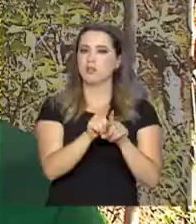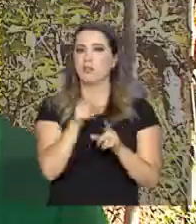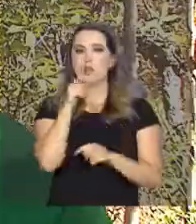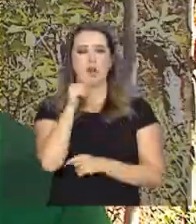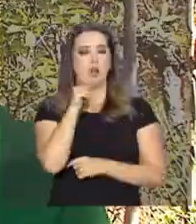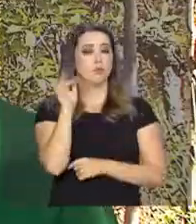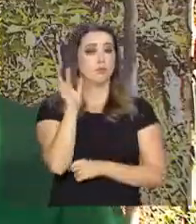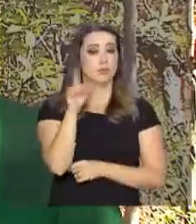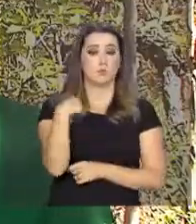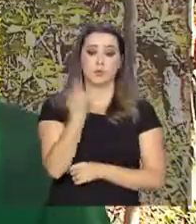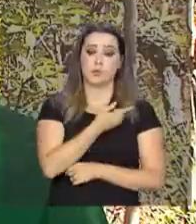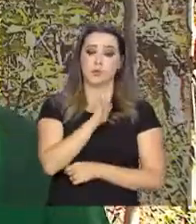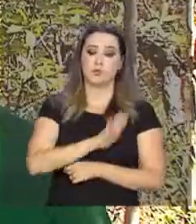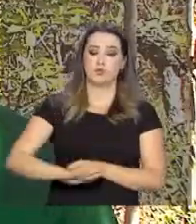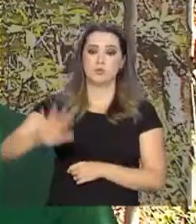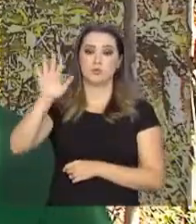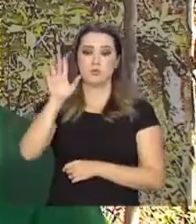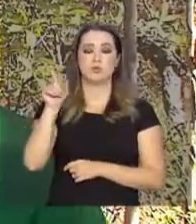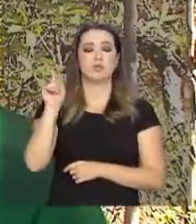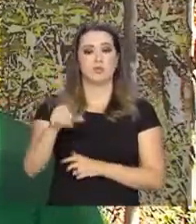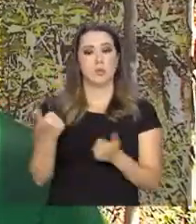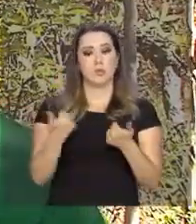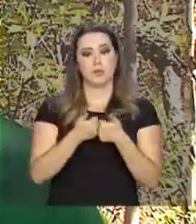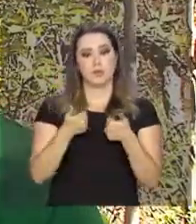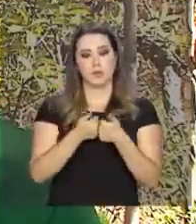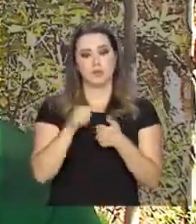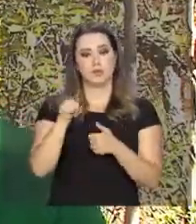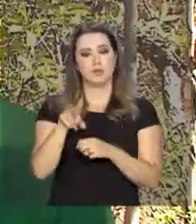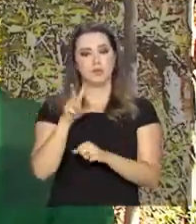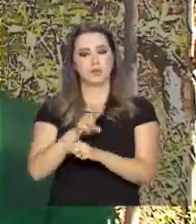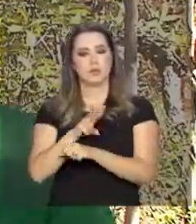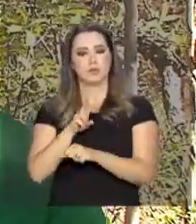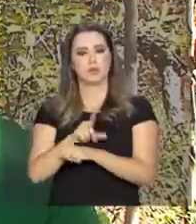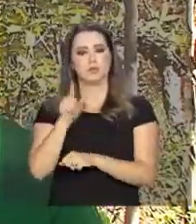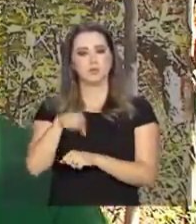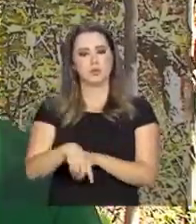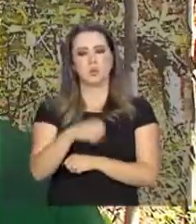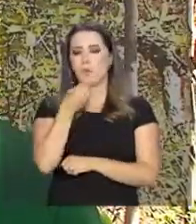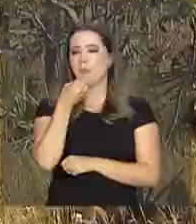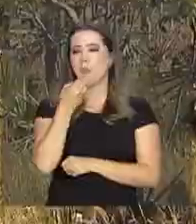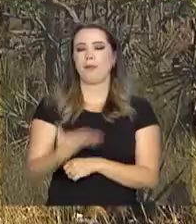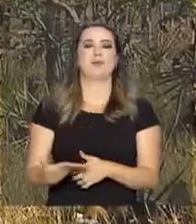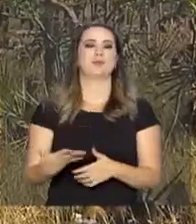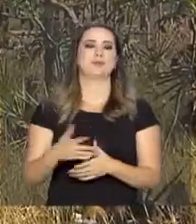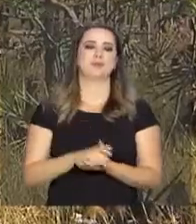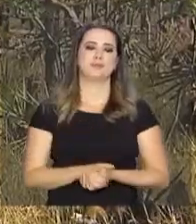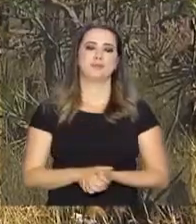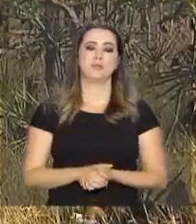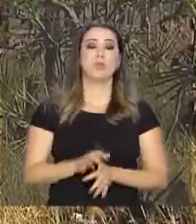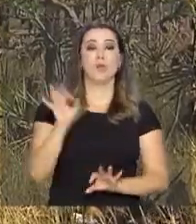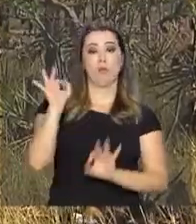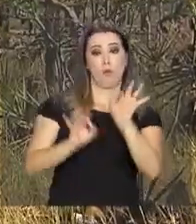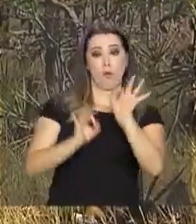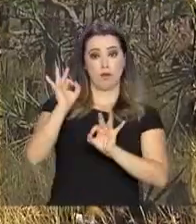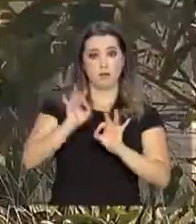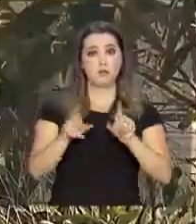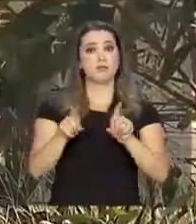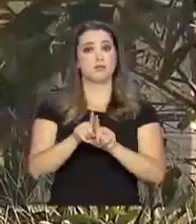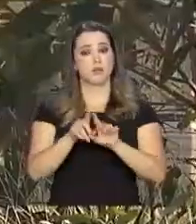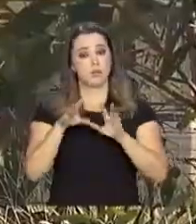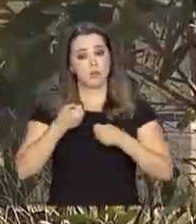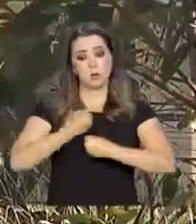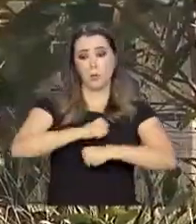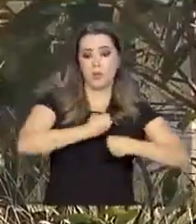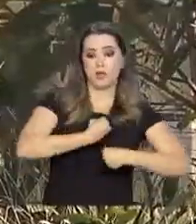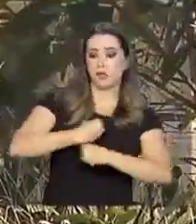país. Então, estar perto aqui, poder trabalhar como um guardião disso aqui é uma honra, é uma bênção. A limpeza e organização do Parque Nacional da